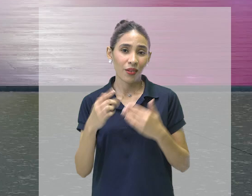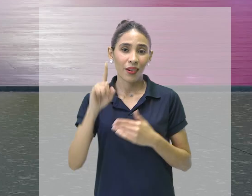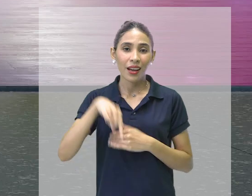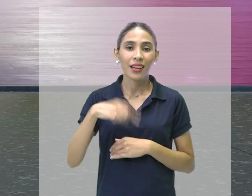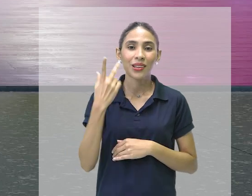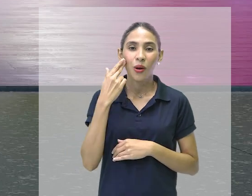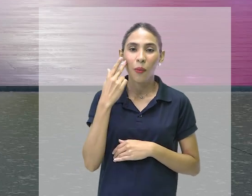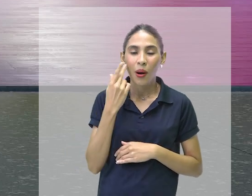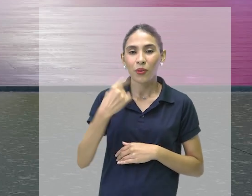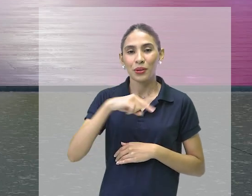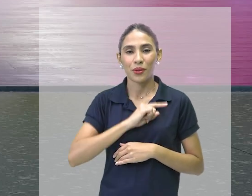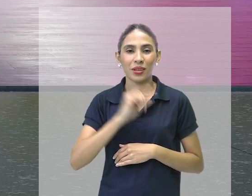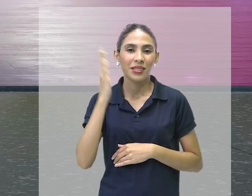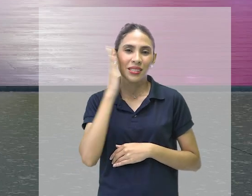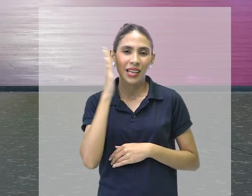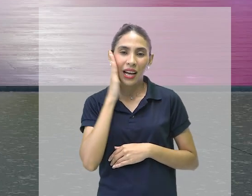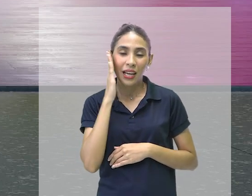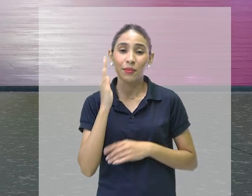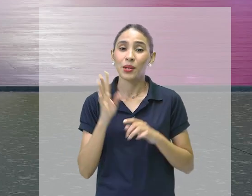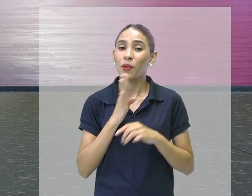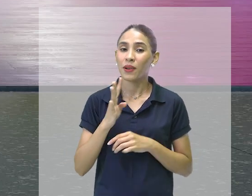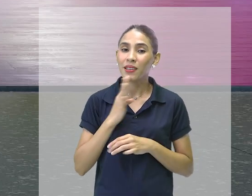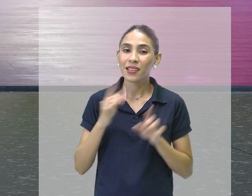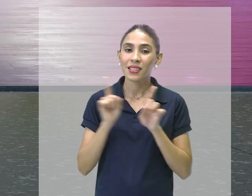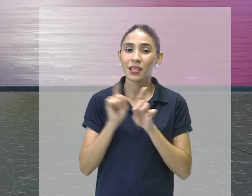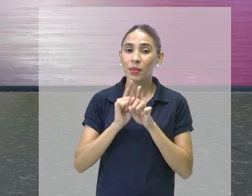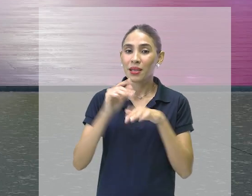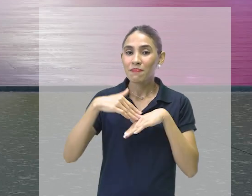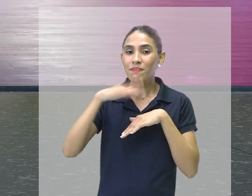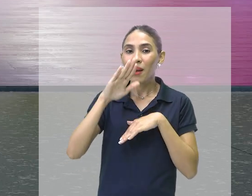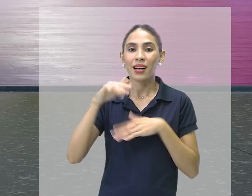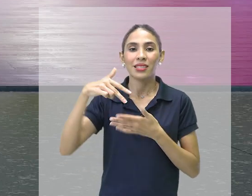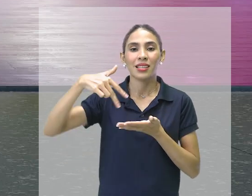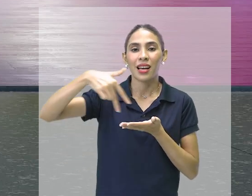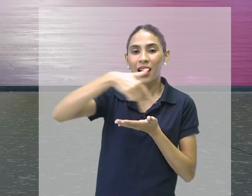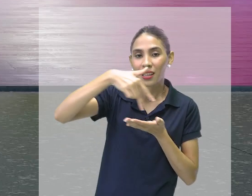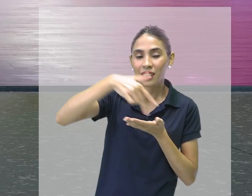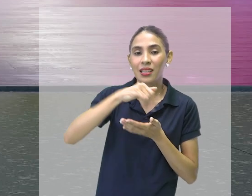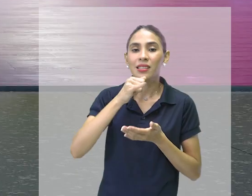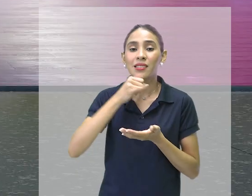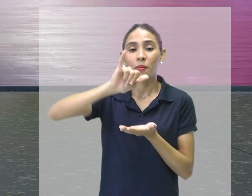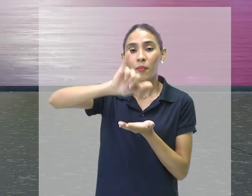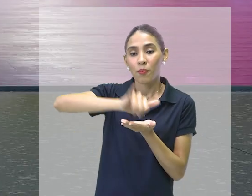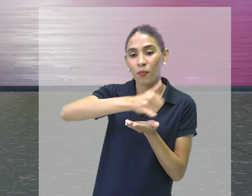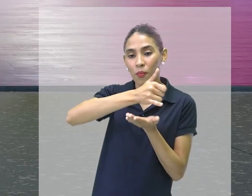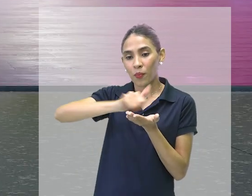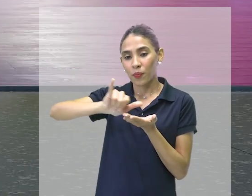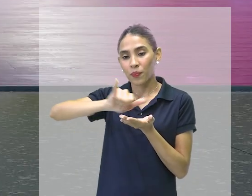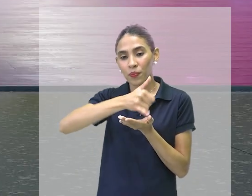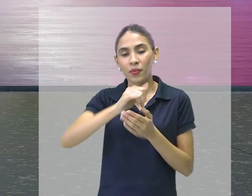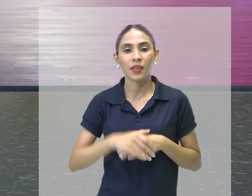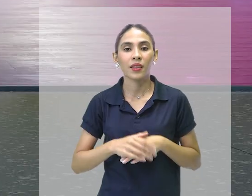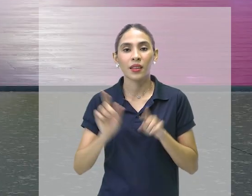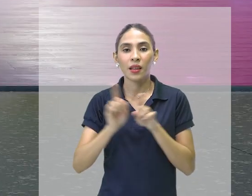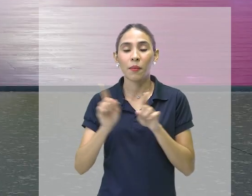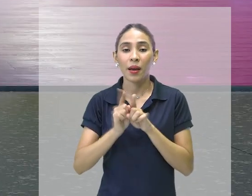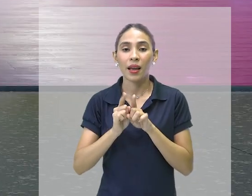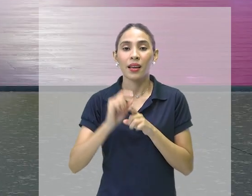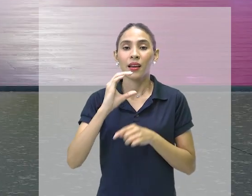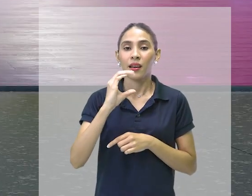norte, então é comum que a gente saiba, né, que a gente conheça mais as nossas danças, como o boi-bumbá,